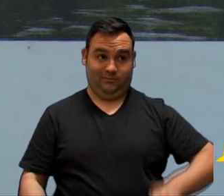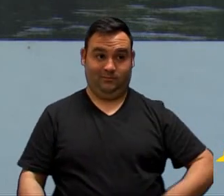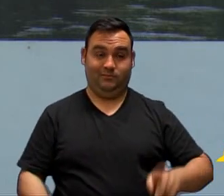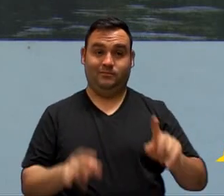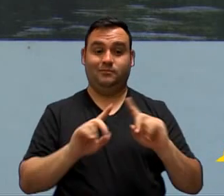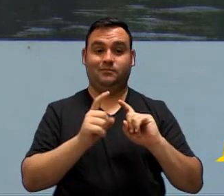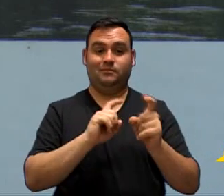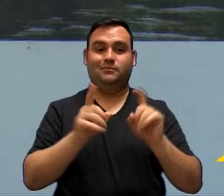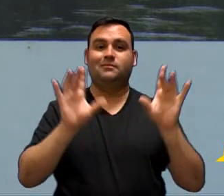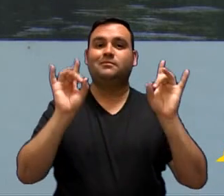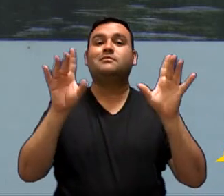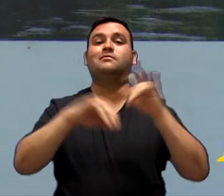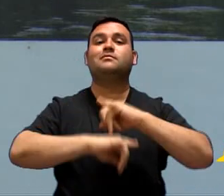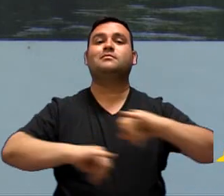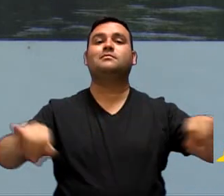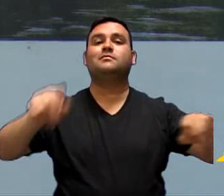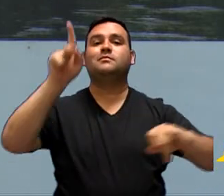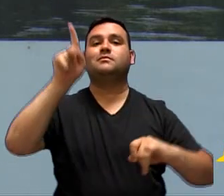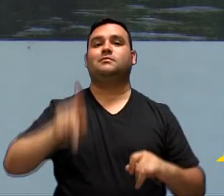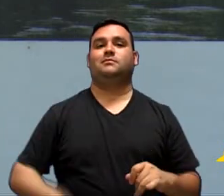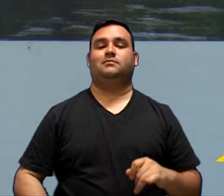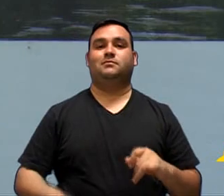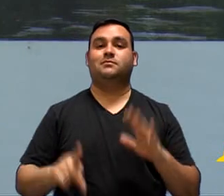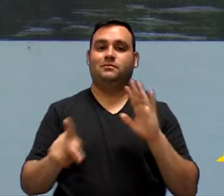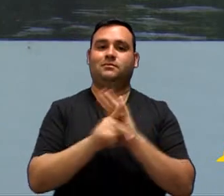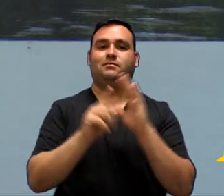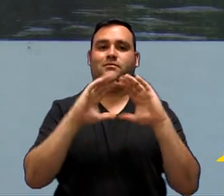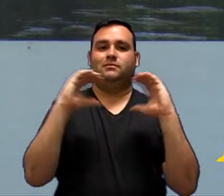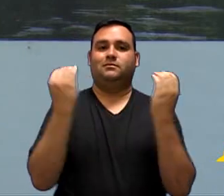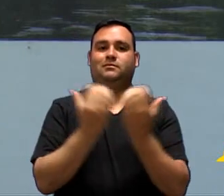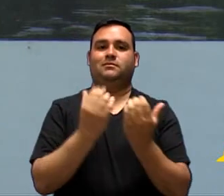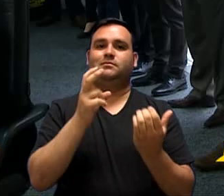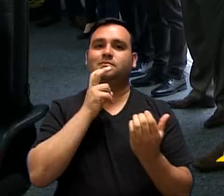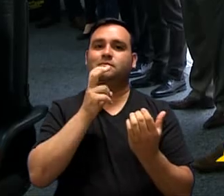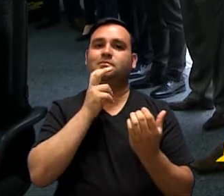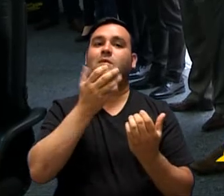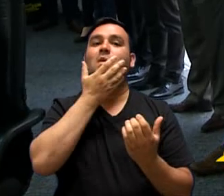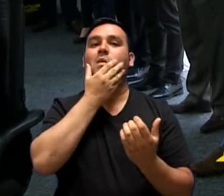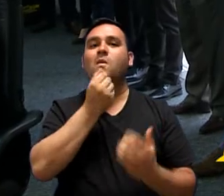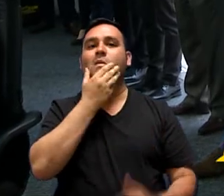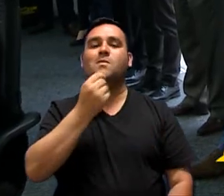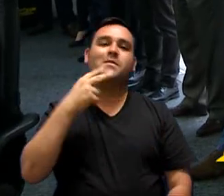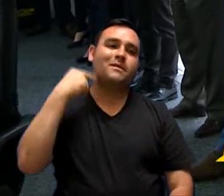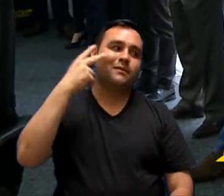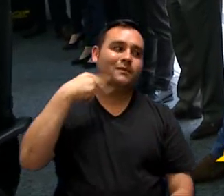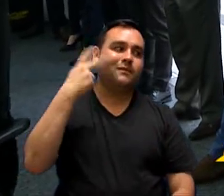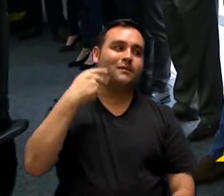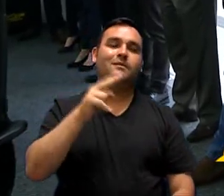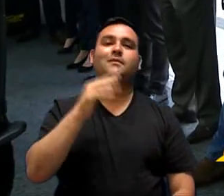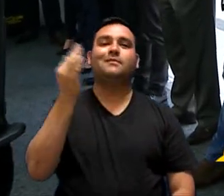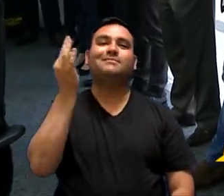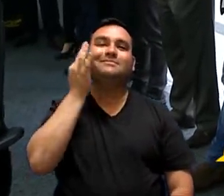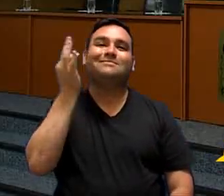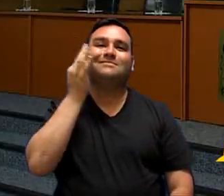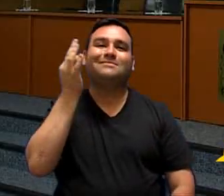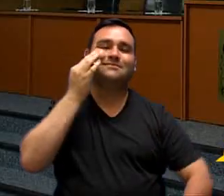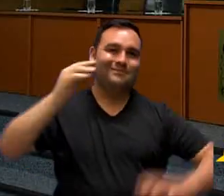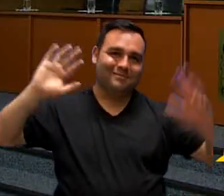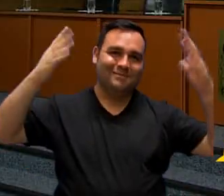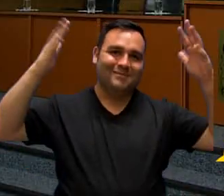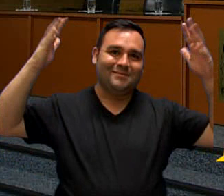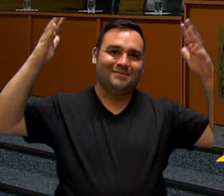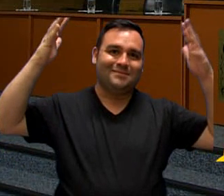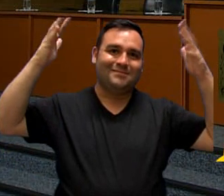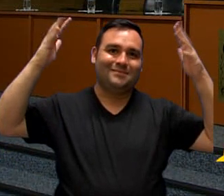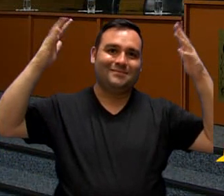sessão solene, anunciamos o presidente da Câmara Municipal de Sorocaba, o excelentíssimo senhor vereador Fernando Dini.